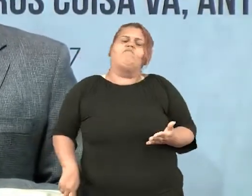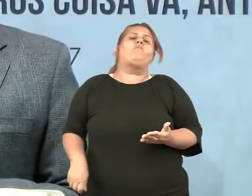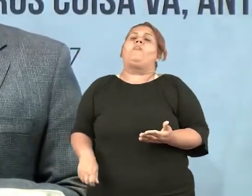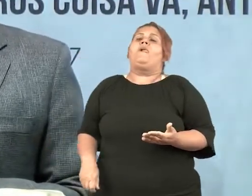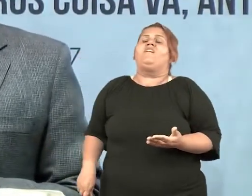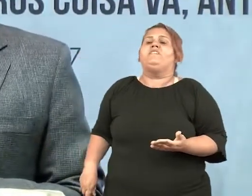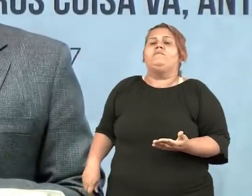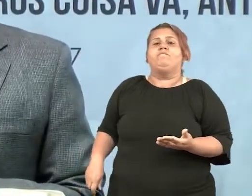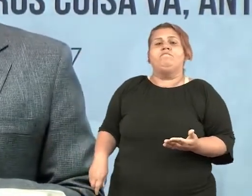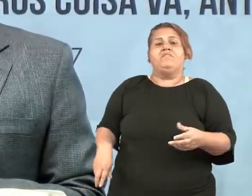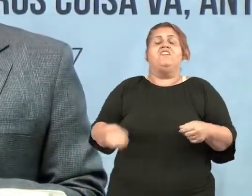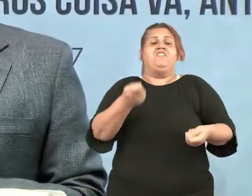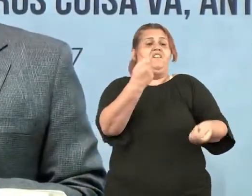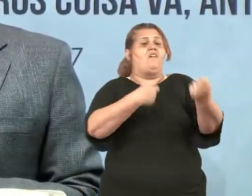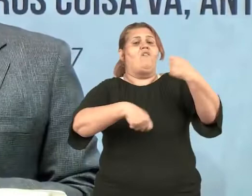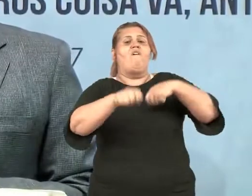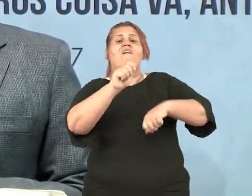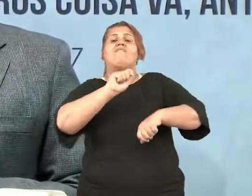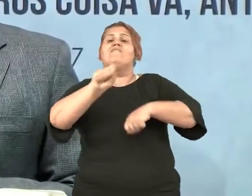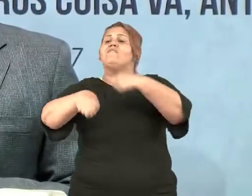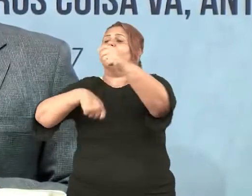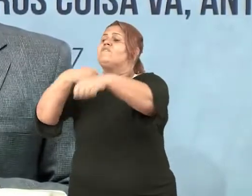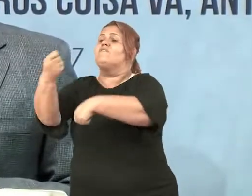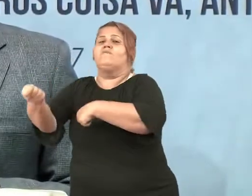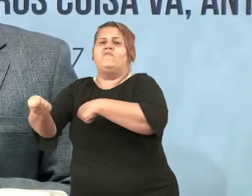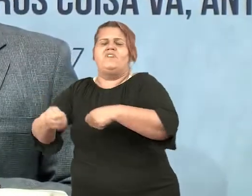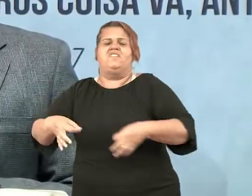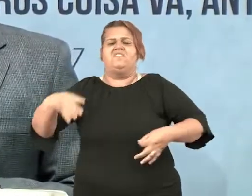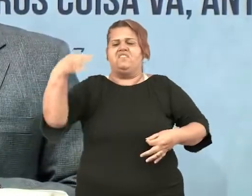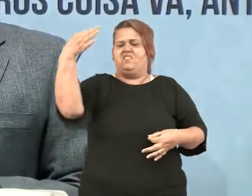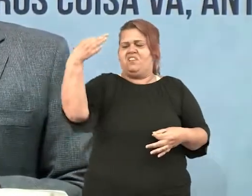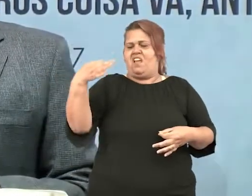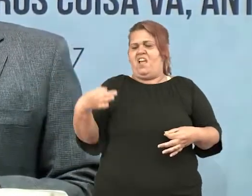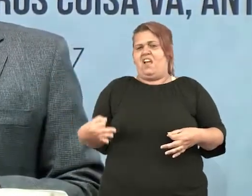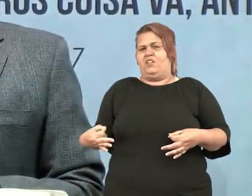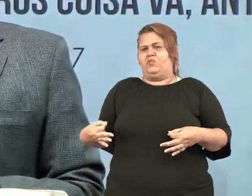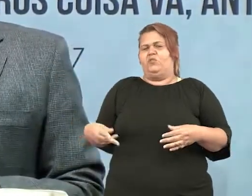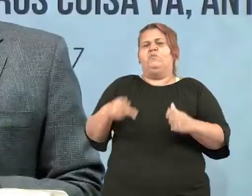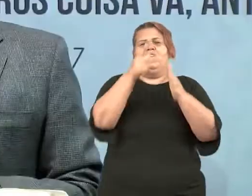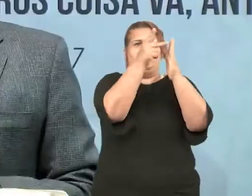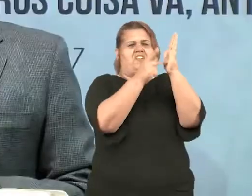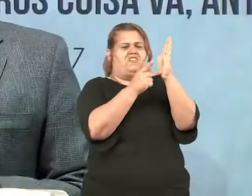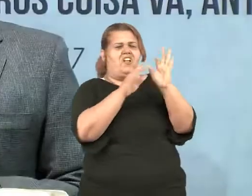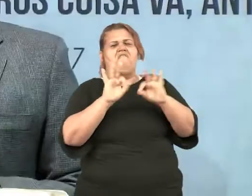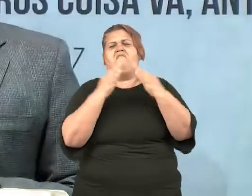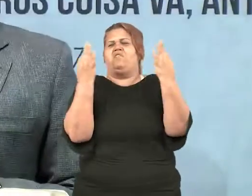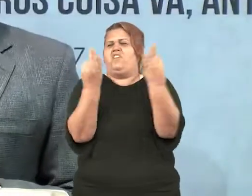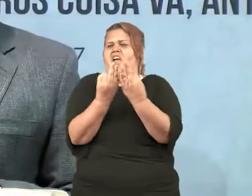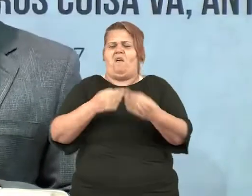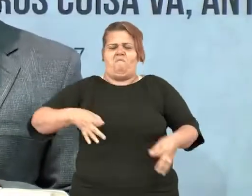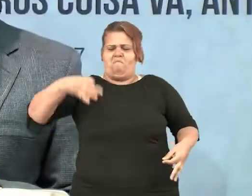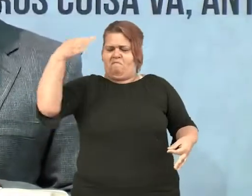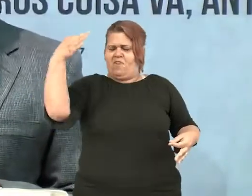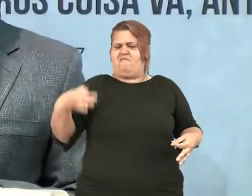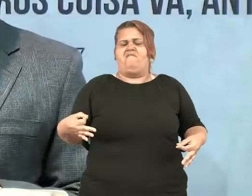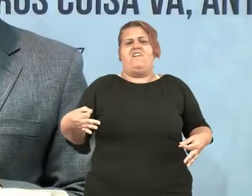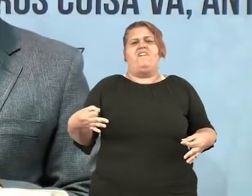com negócios bem elaborados, com um planejamento familiar bem feito.